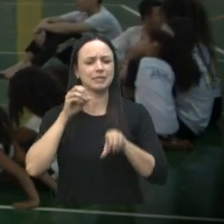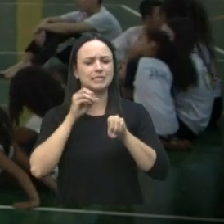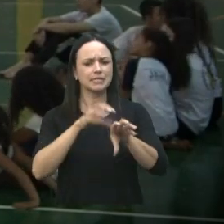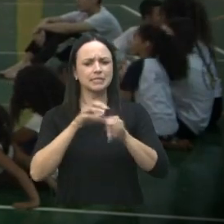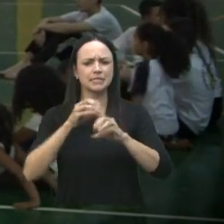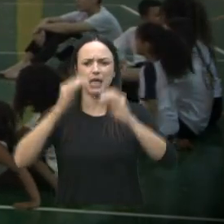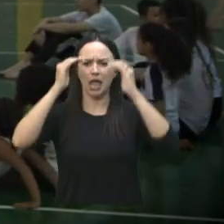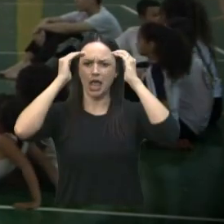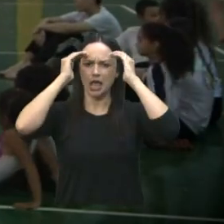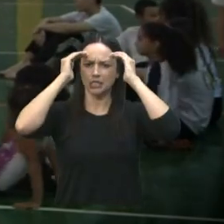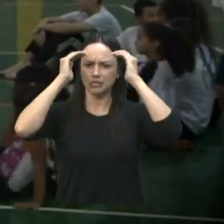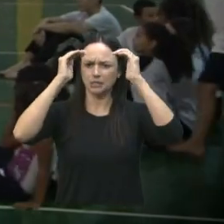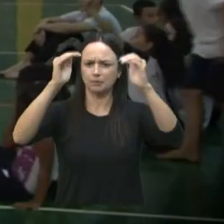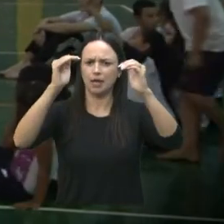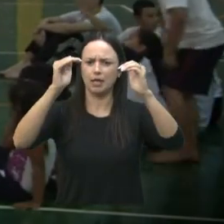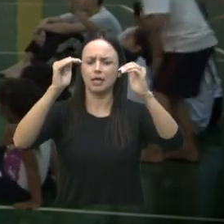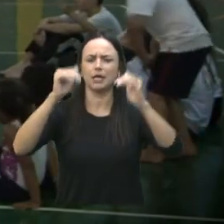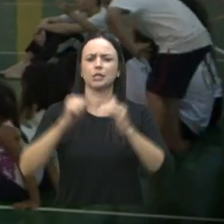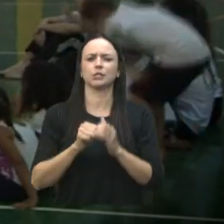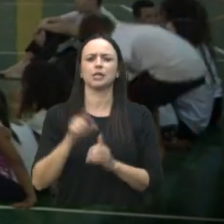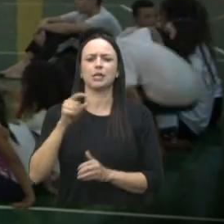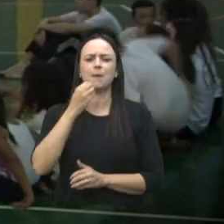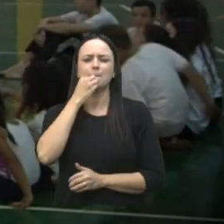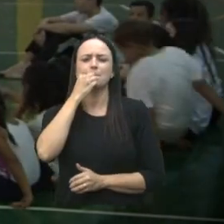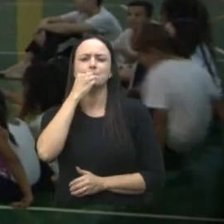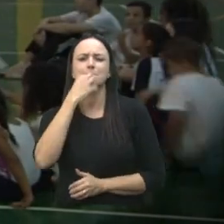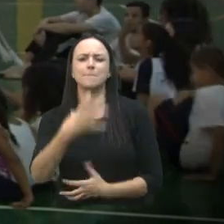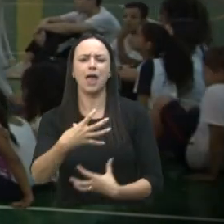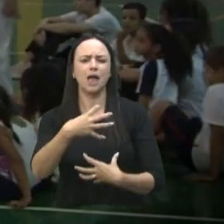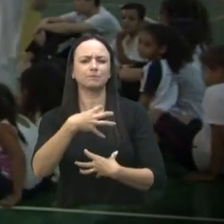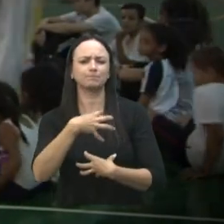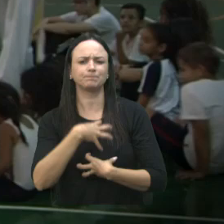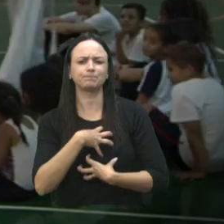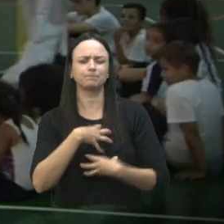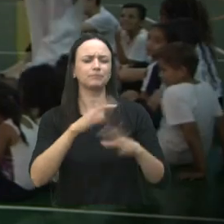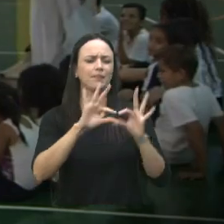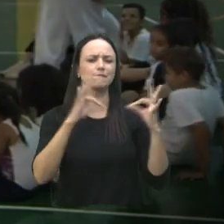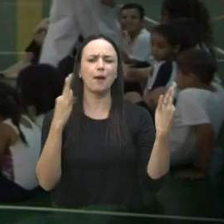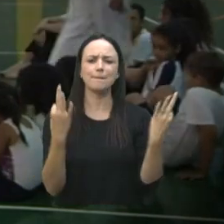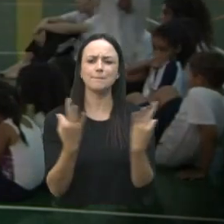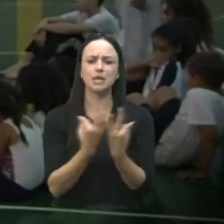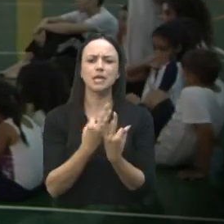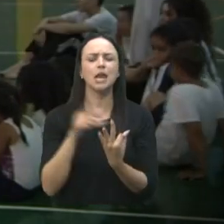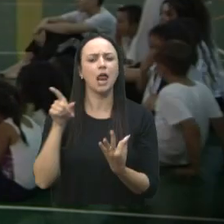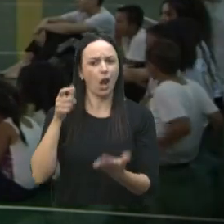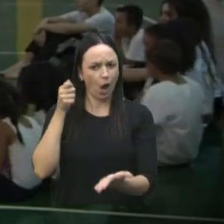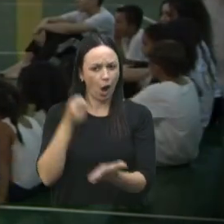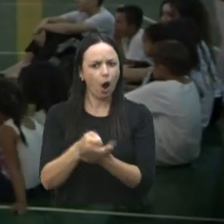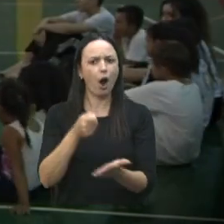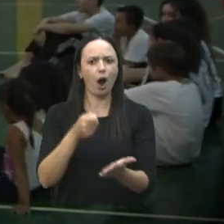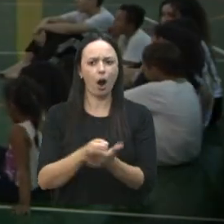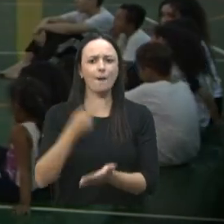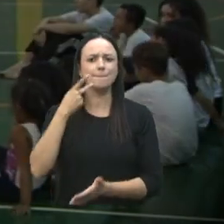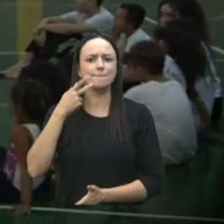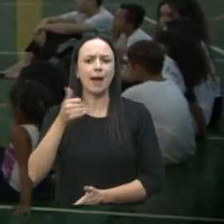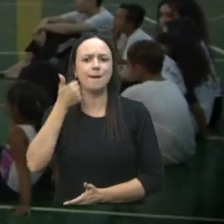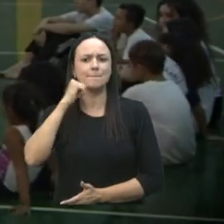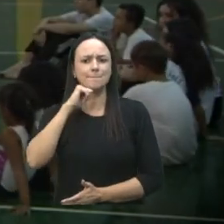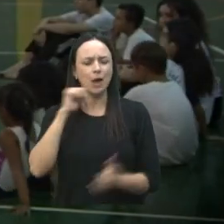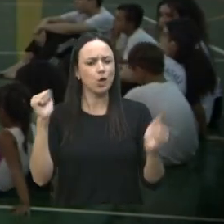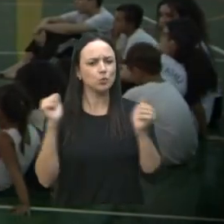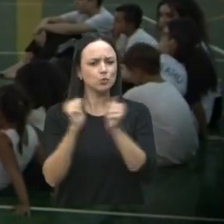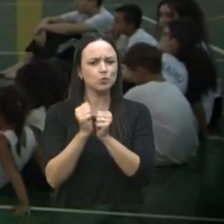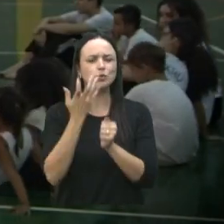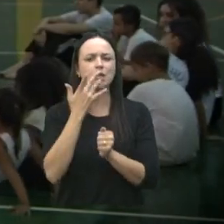respeito, ensina um bem-estar entre a família aqui, que ele cobra os pais estando aqui com as crianças,